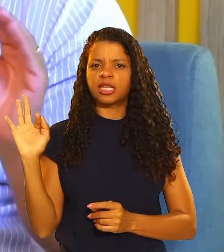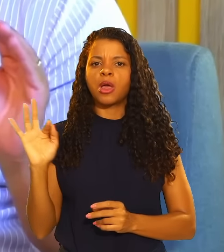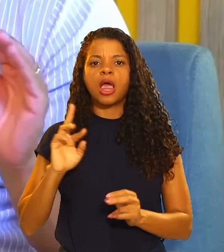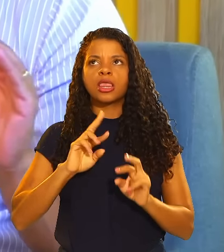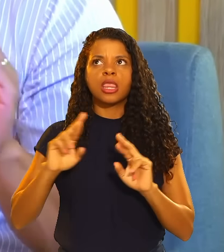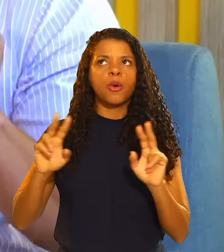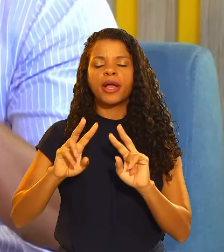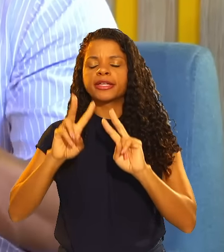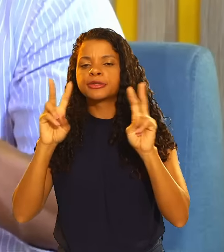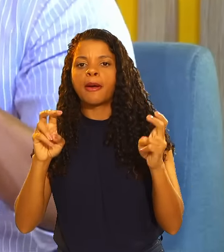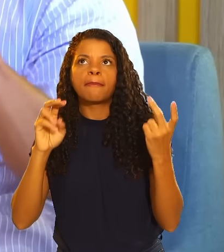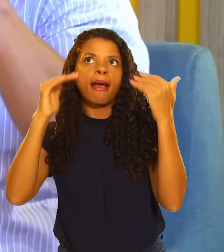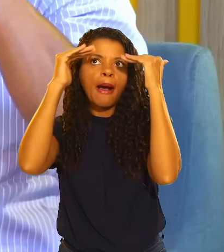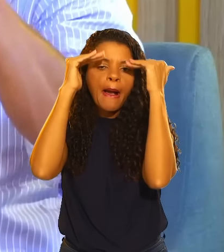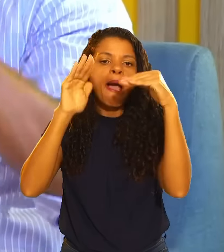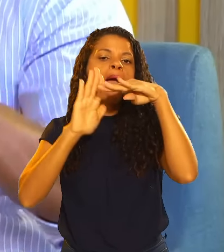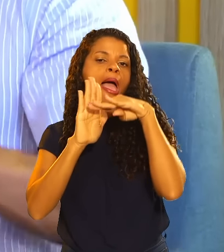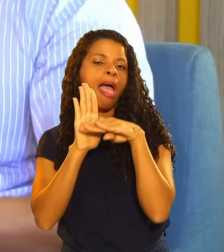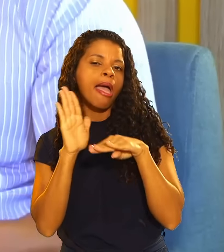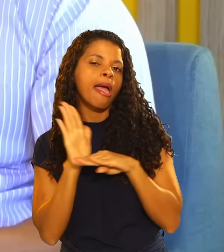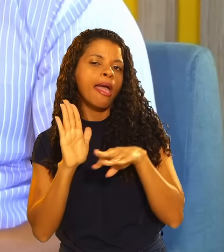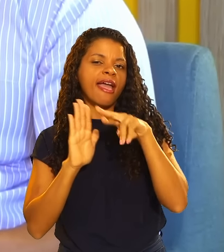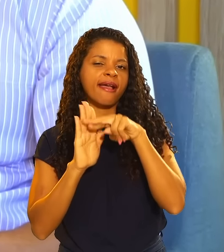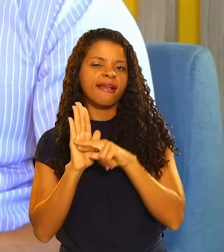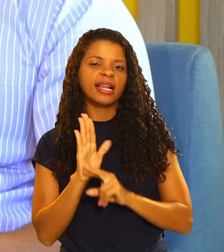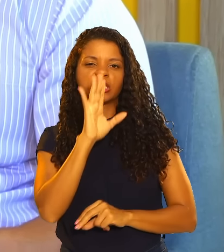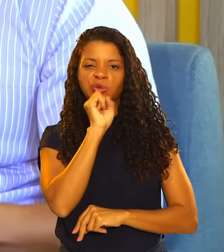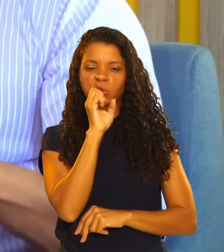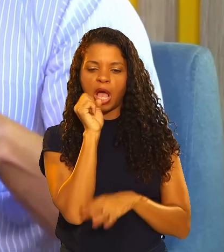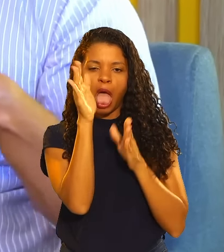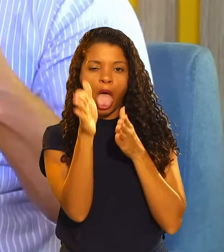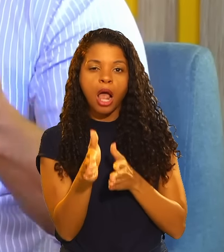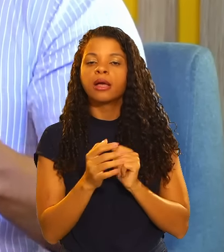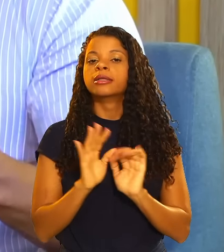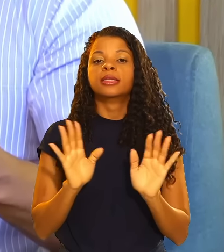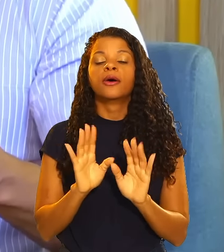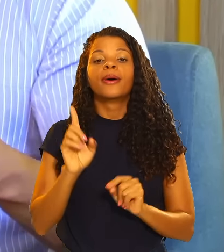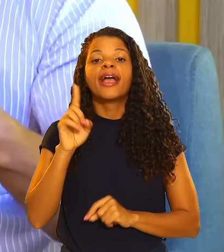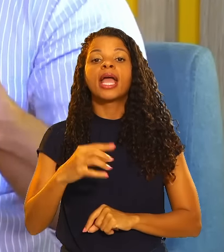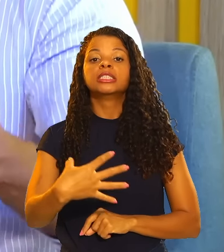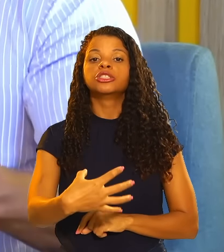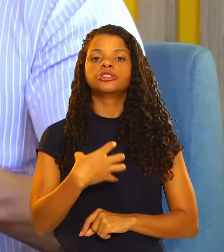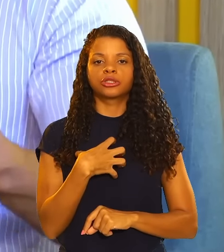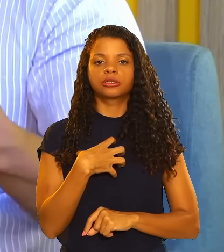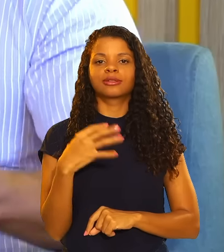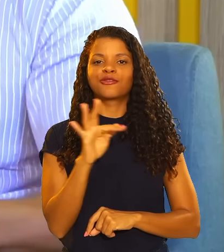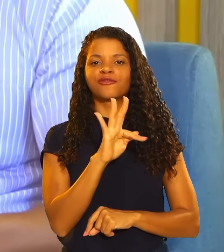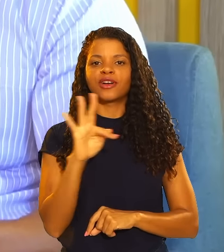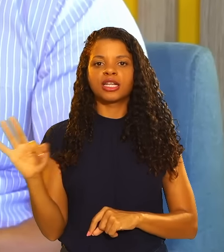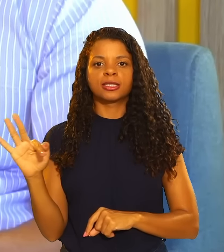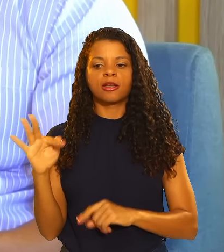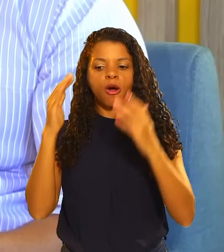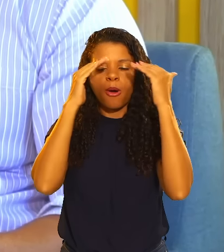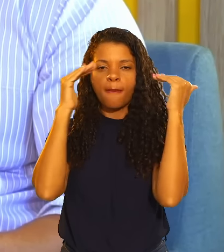quanto à guarda do sábado, não era essa temática que estava em jogo, mas justamente a forma como os fariseus